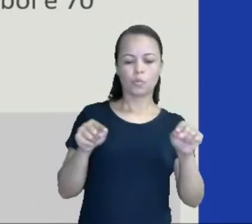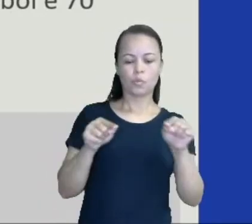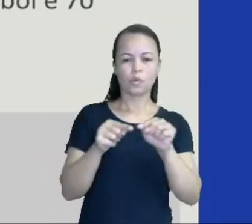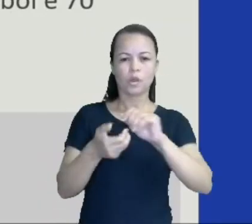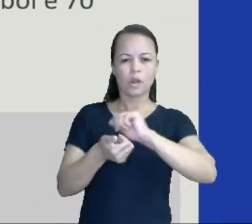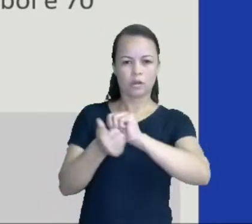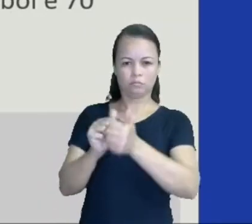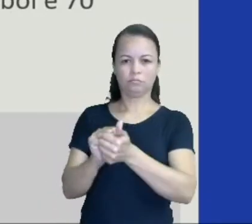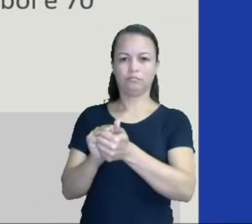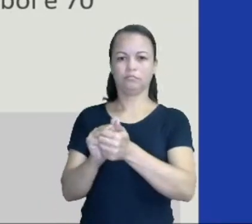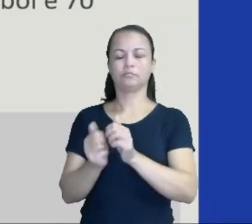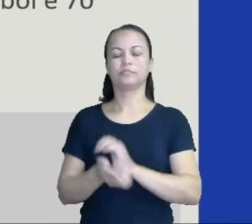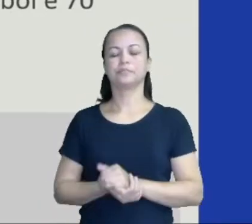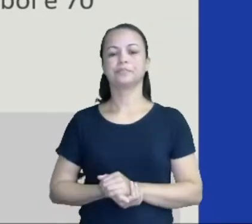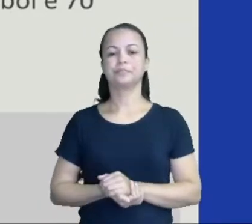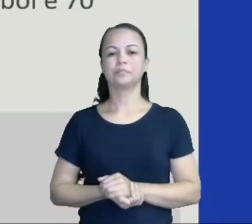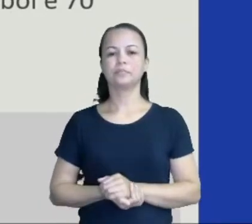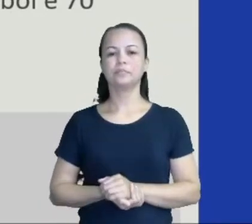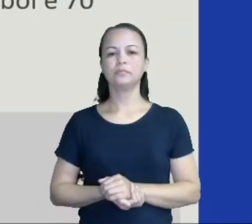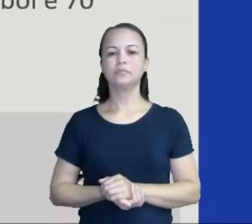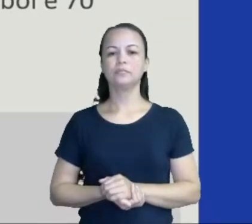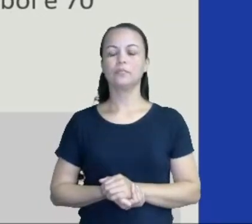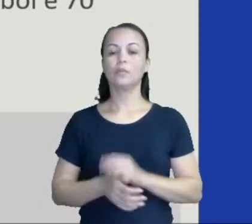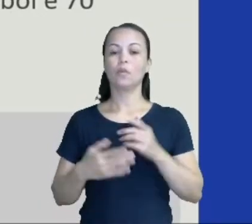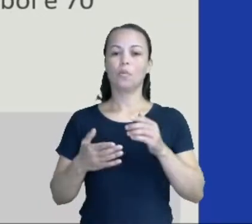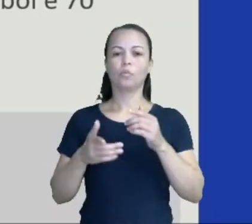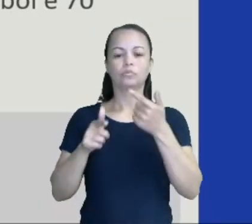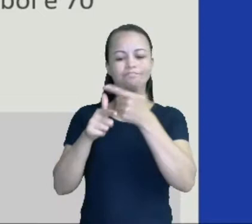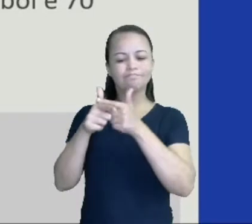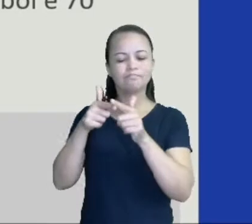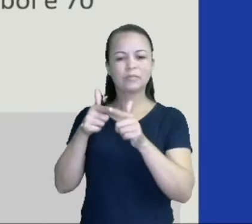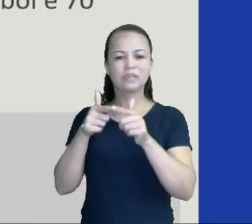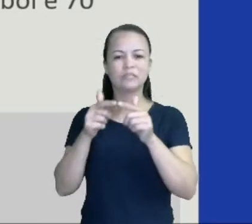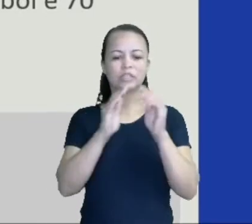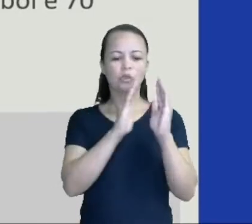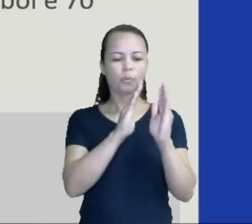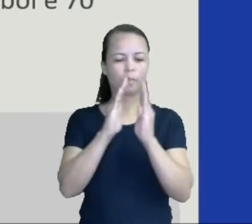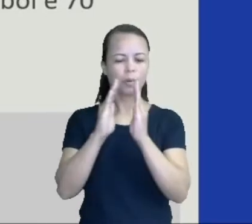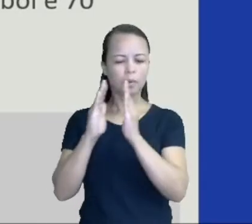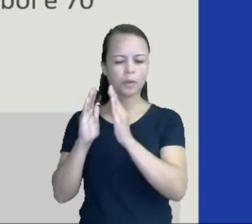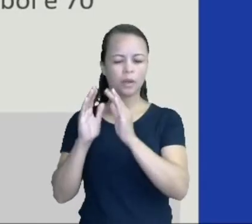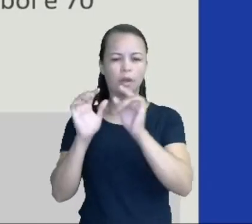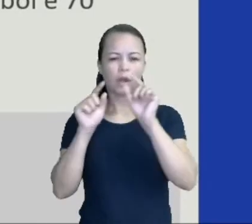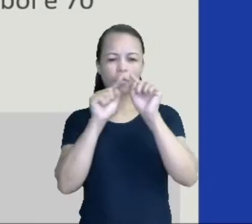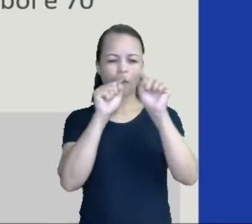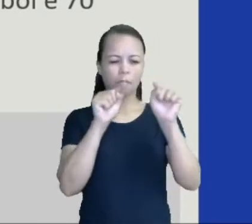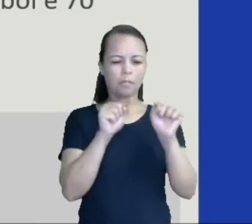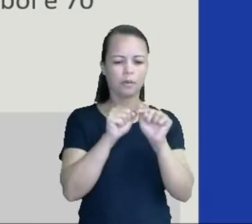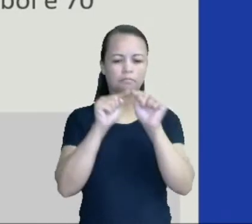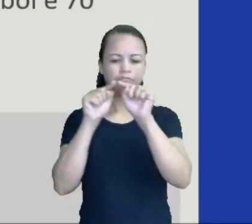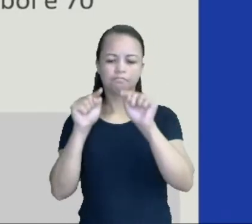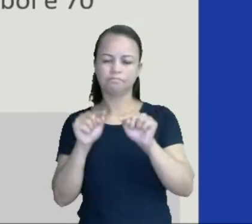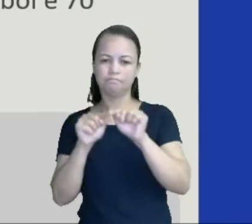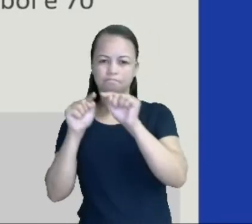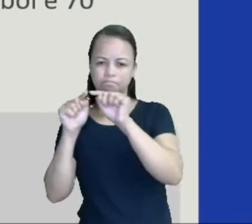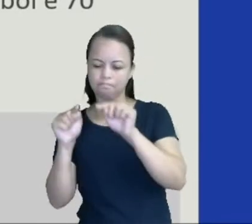futebol, onde está dividido os quadrinhos da malha